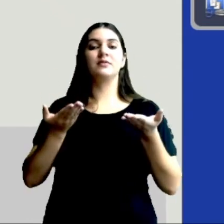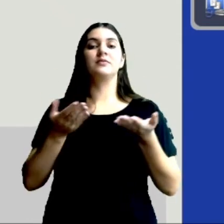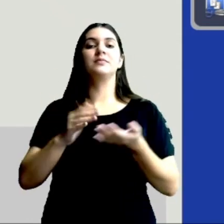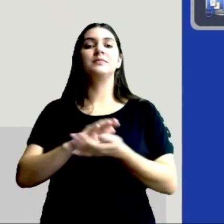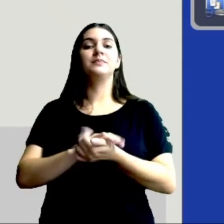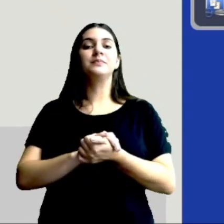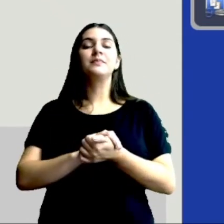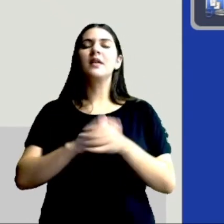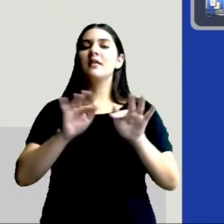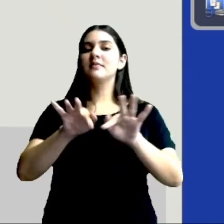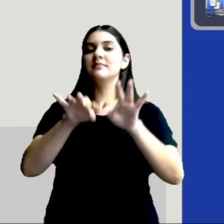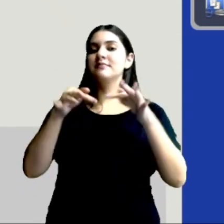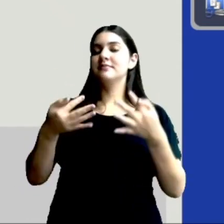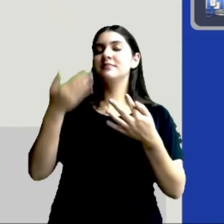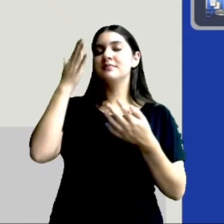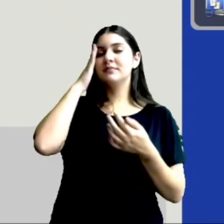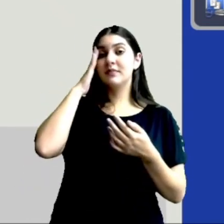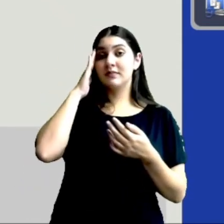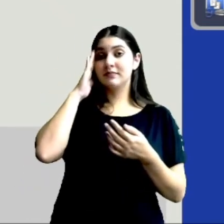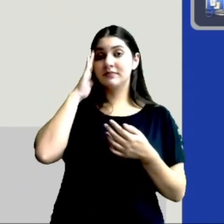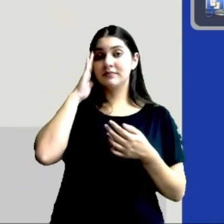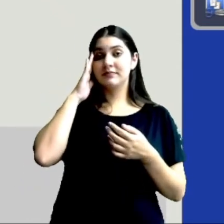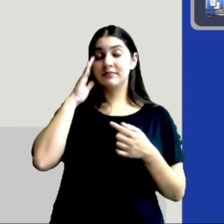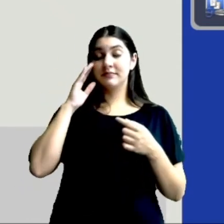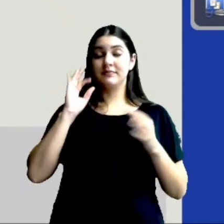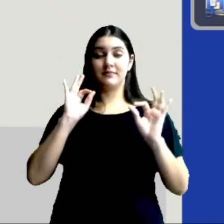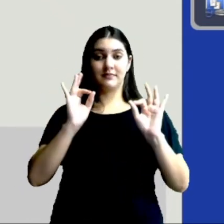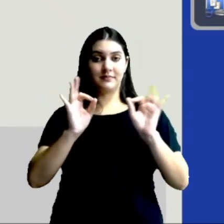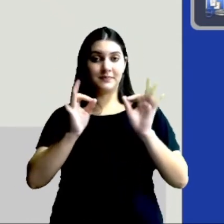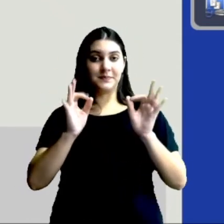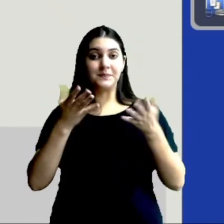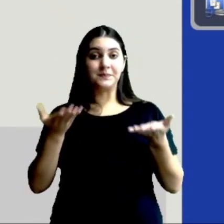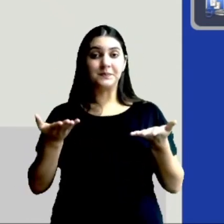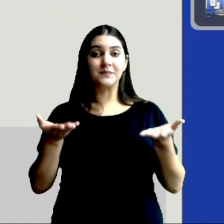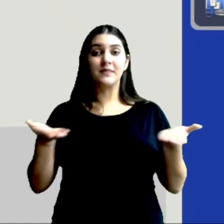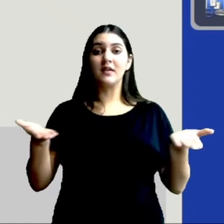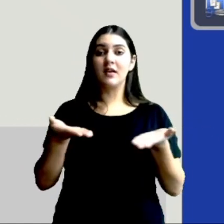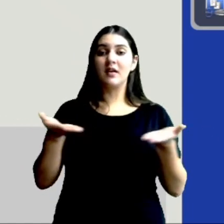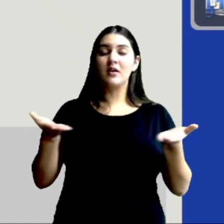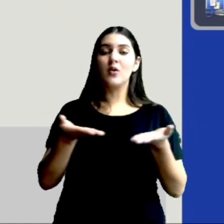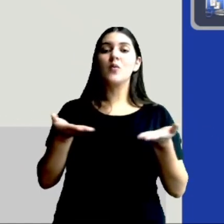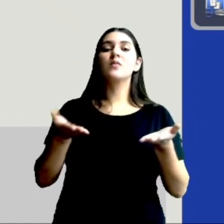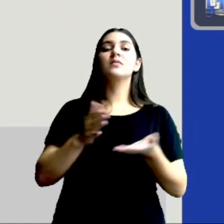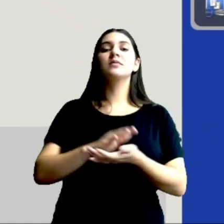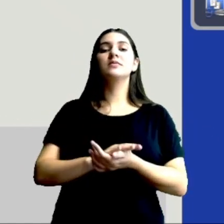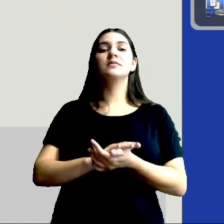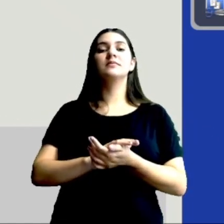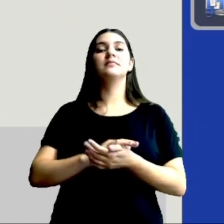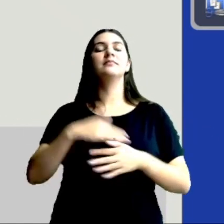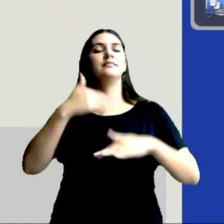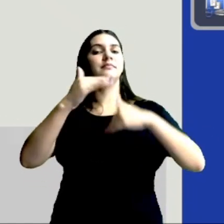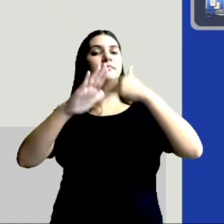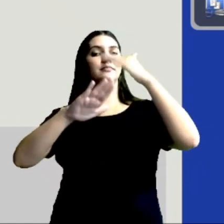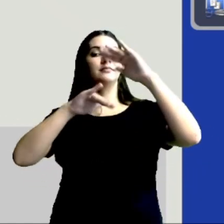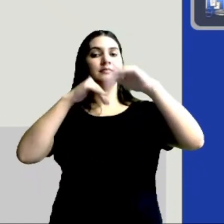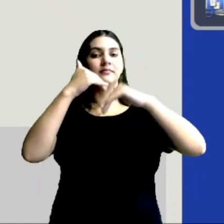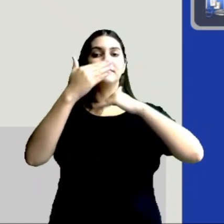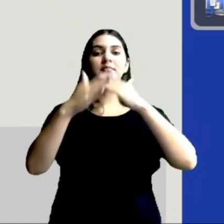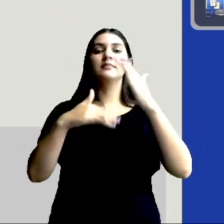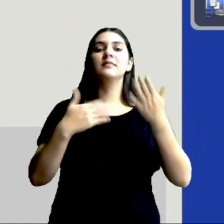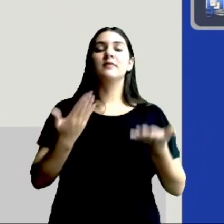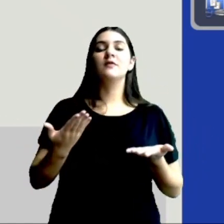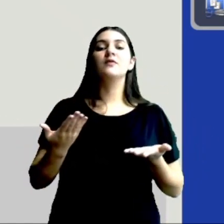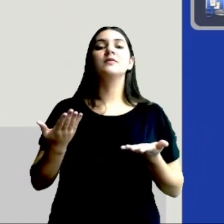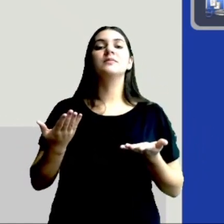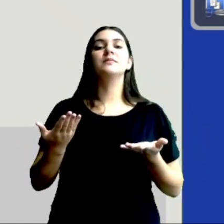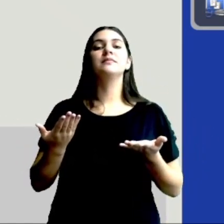intuitivo, é simples de entender, concorda? E a partir daqui, a gente vai desenvolver